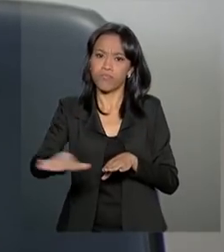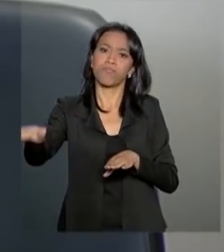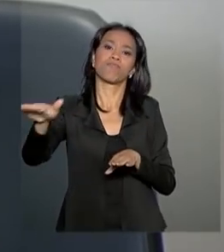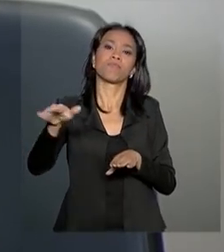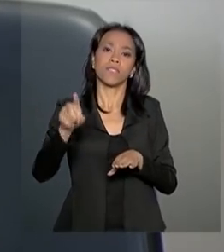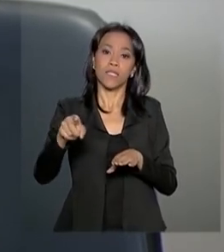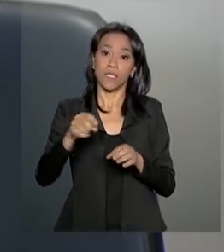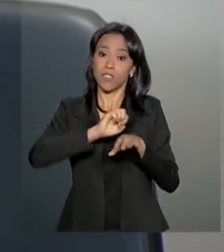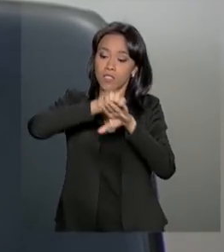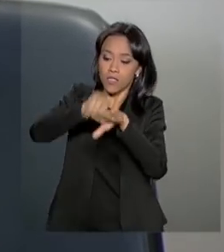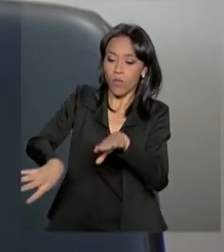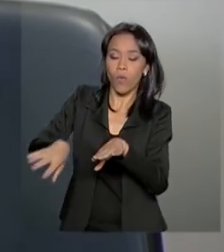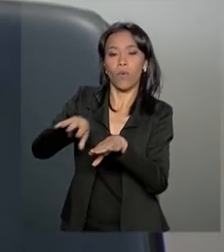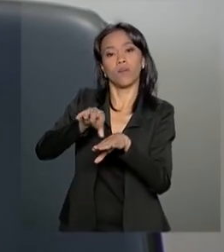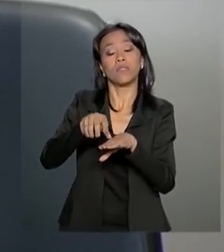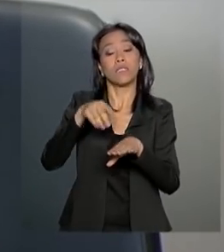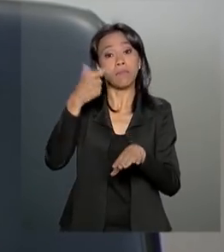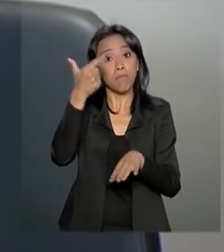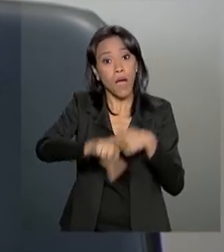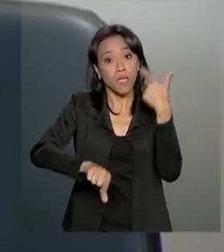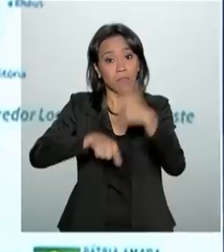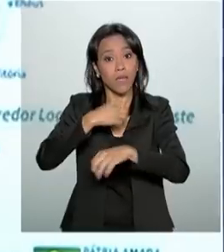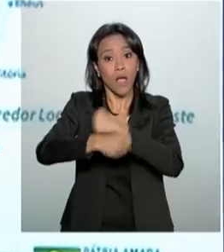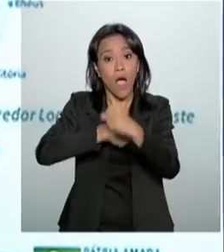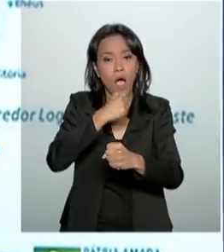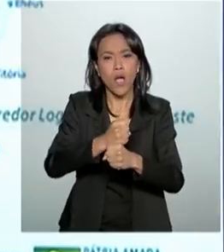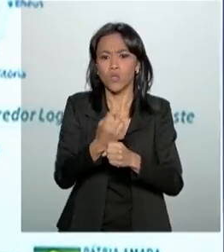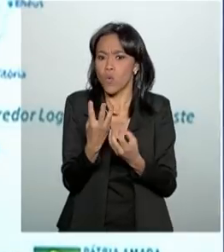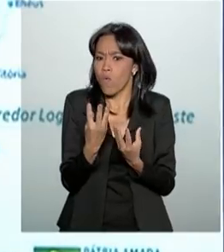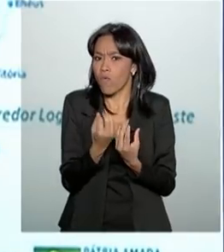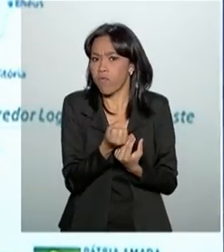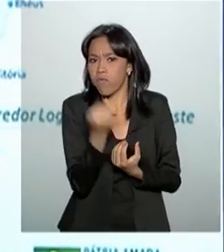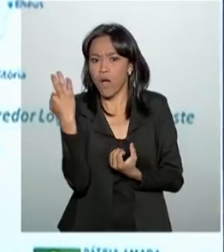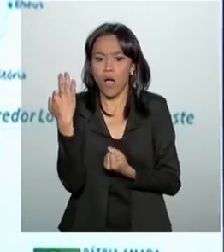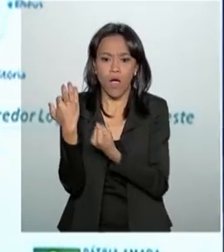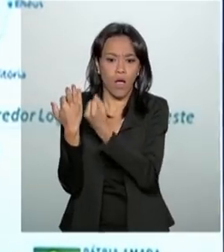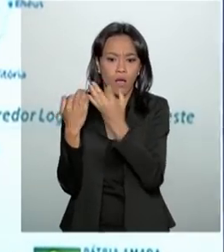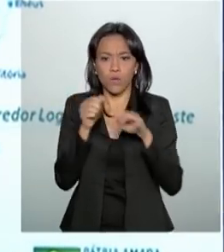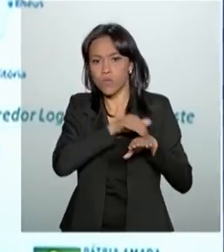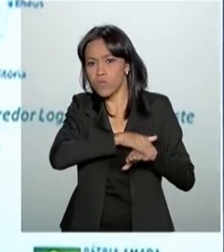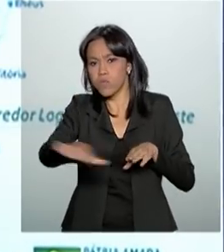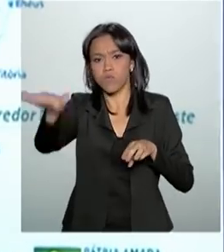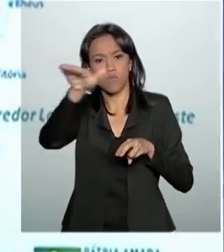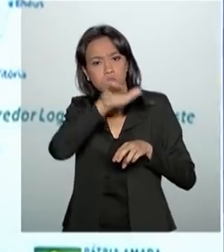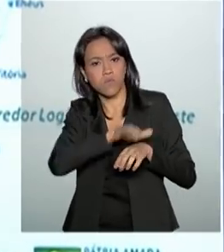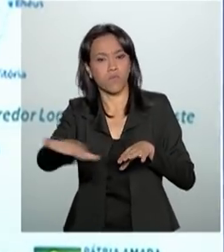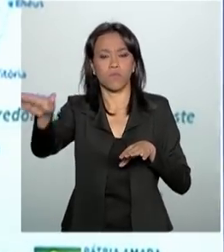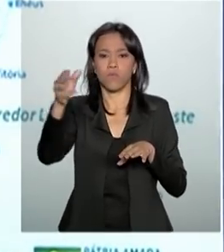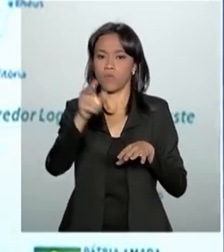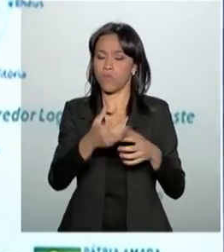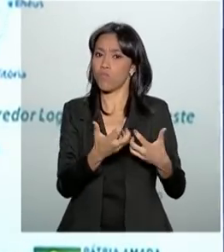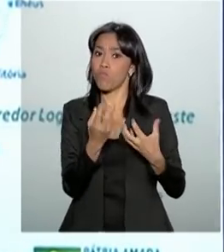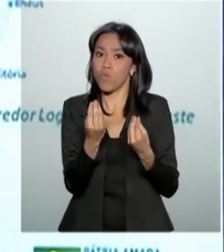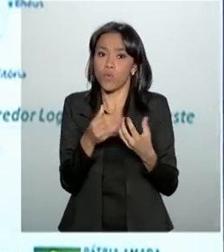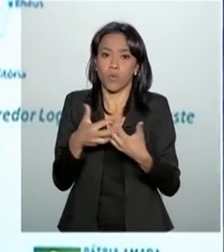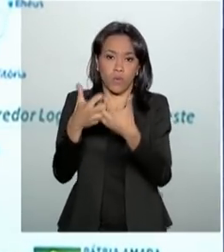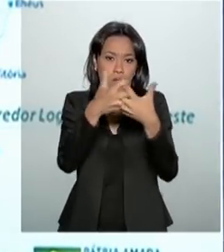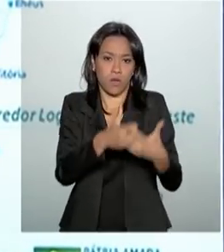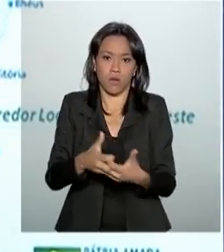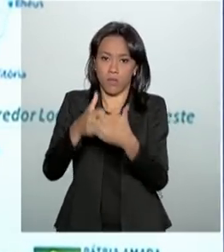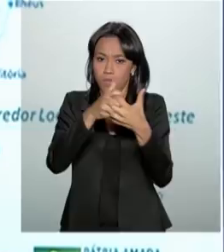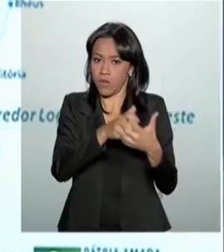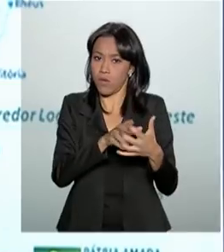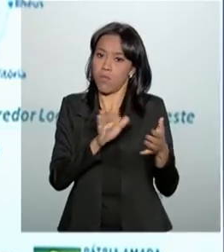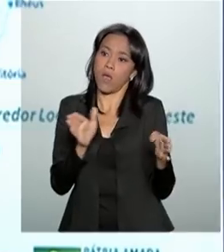que a cada ano vem se intensificando a saída pelo arco norte, pelos portos lá da